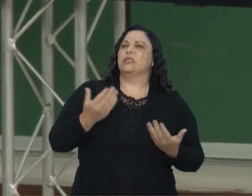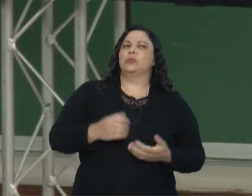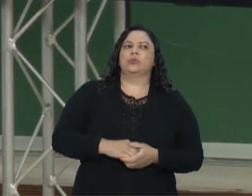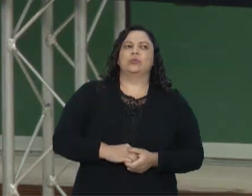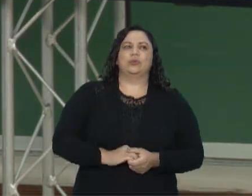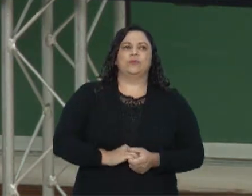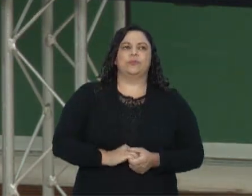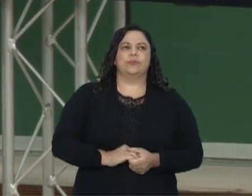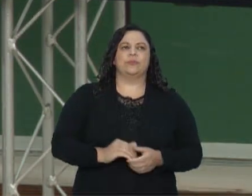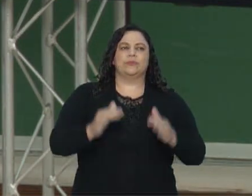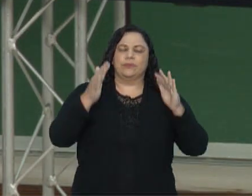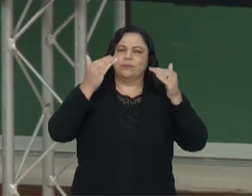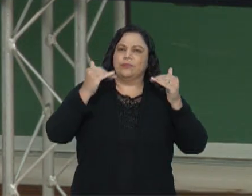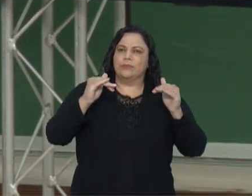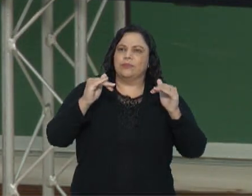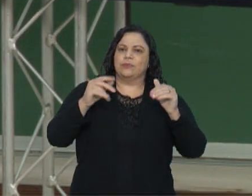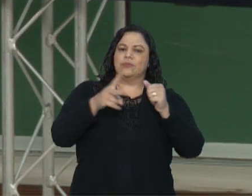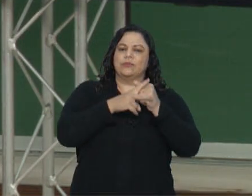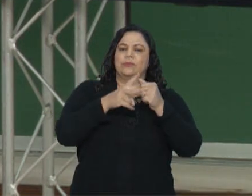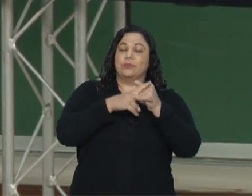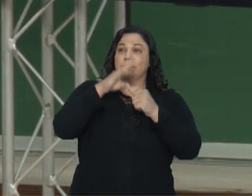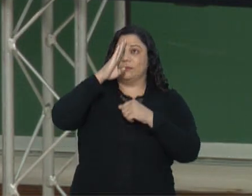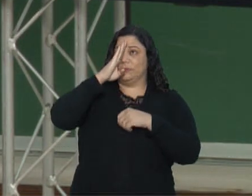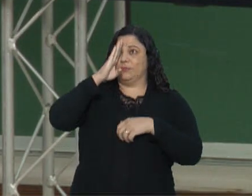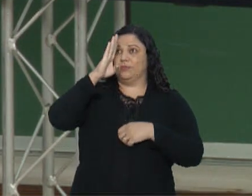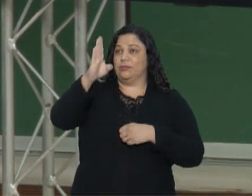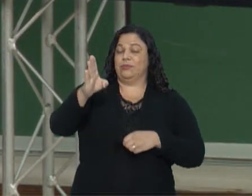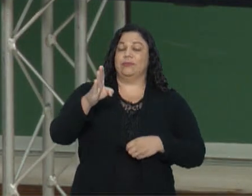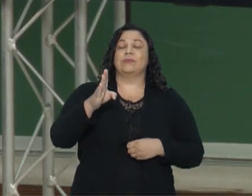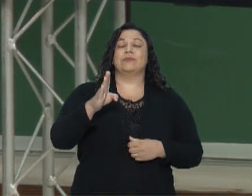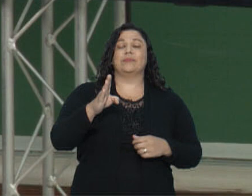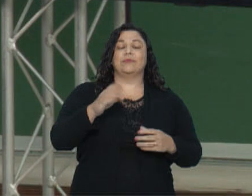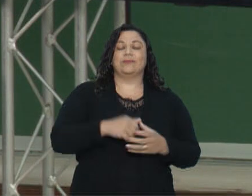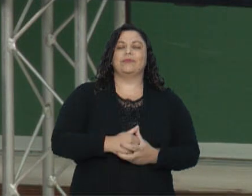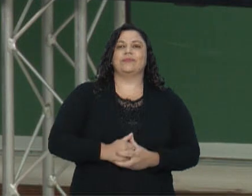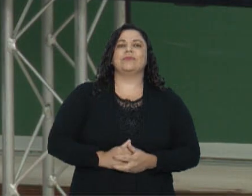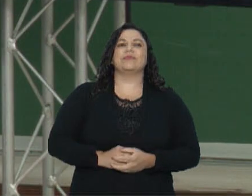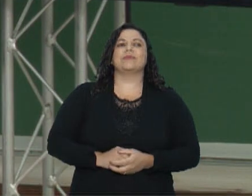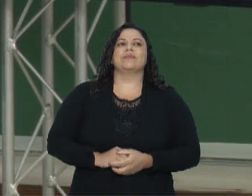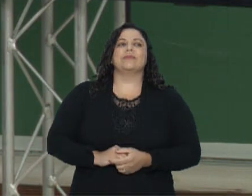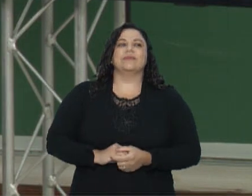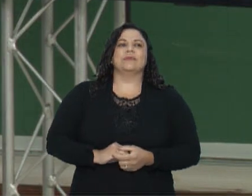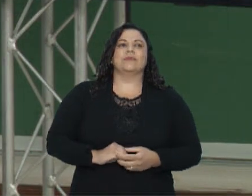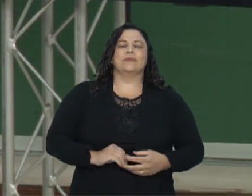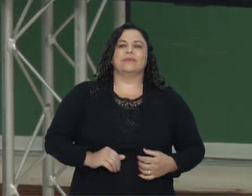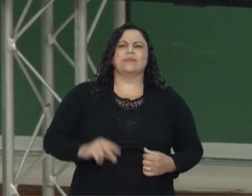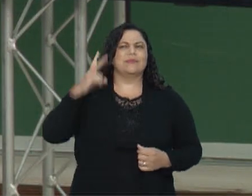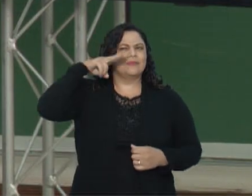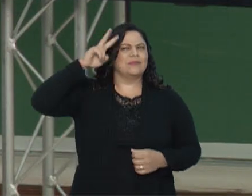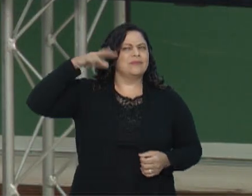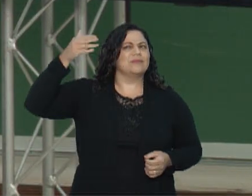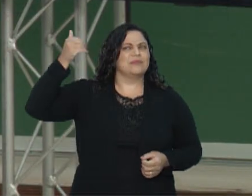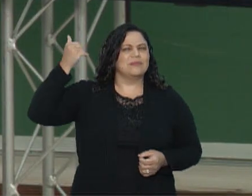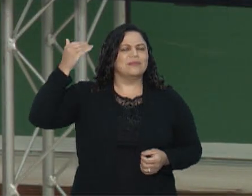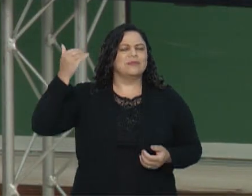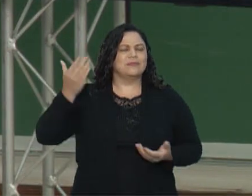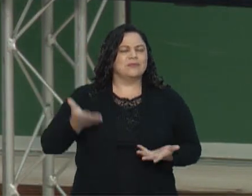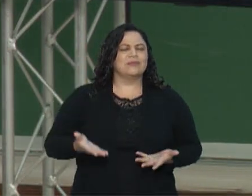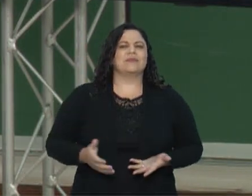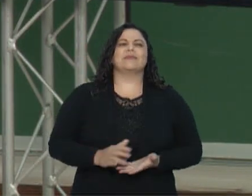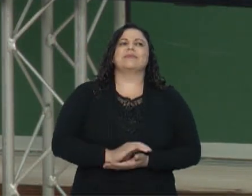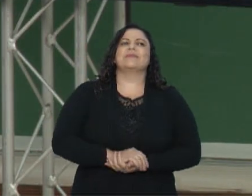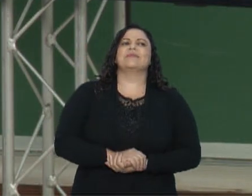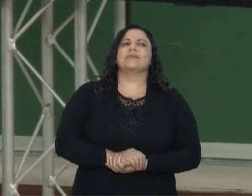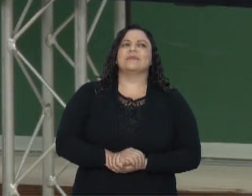mais atardeceres, ou direto com o verbo, contemplaria mais atardeceres. Deu para relembrar um pouquinho, não foi? Então